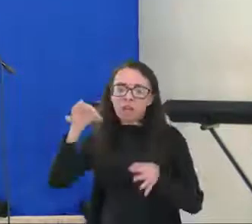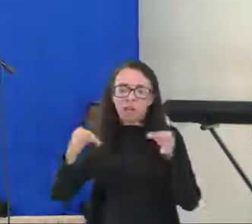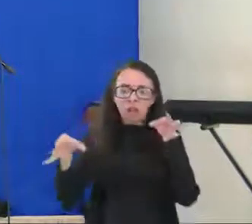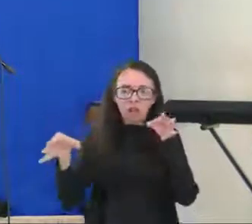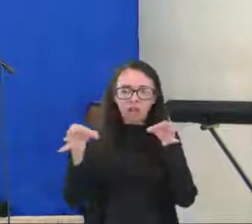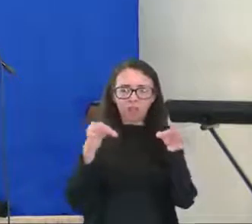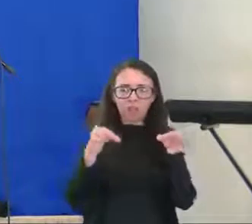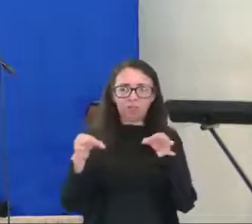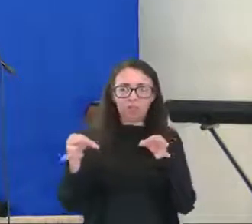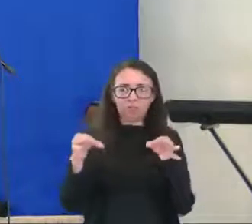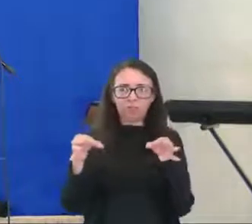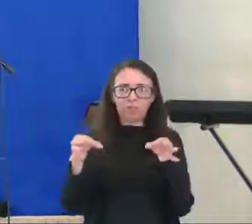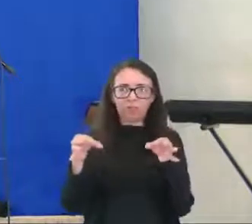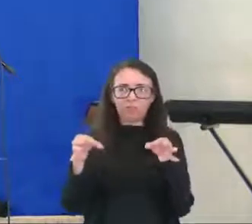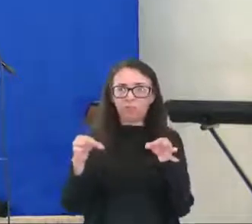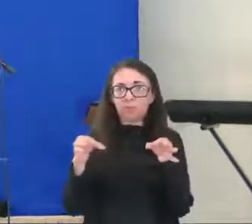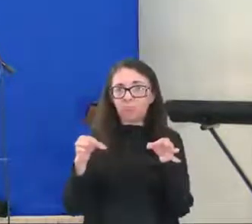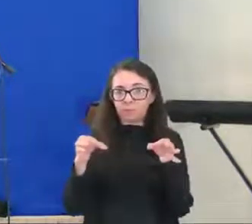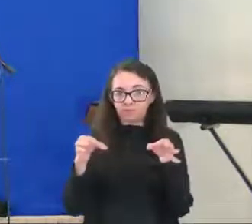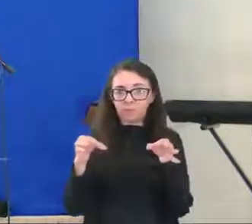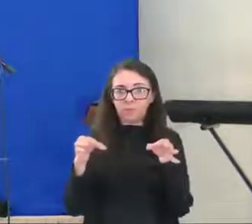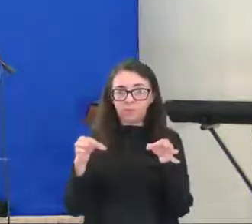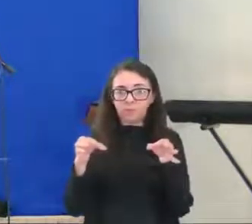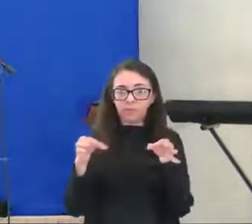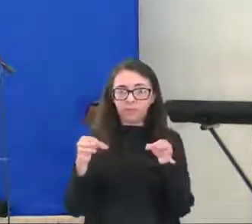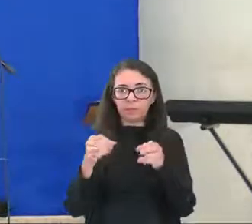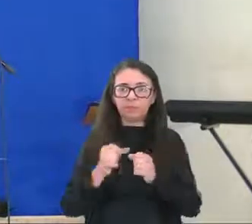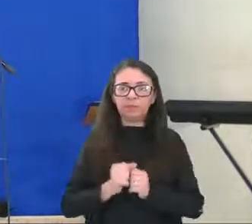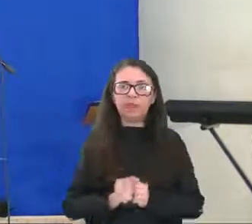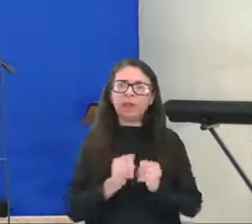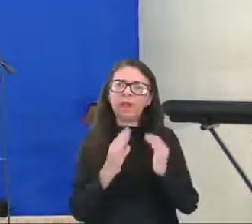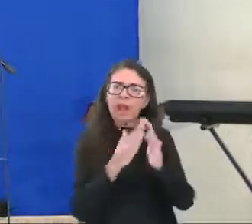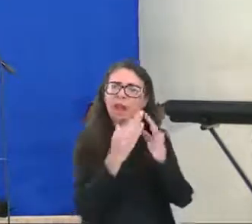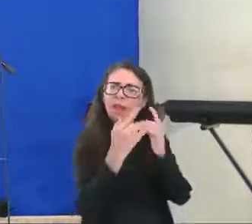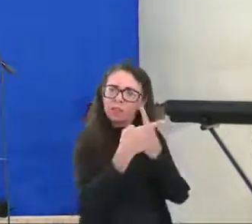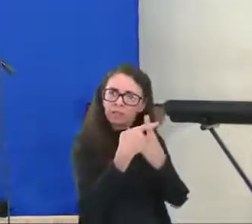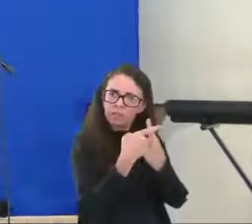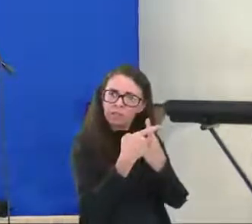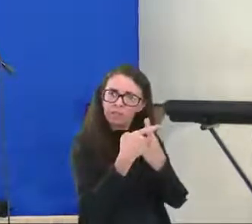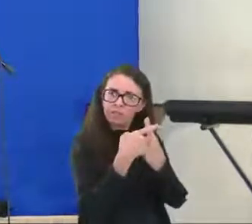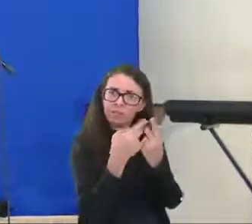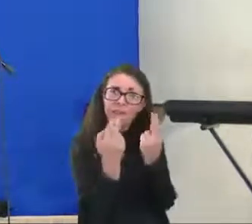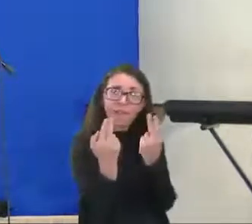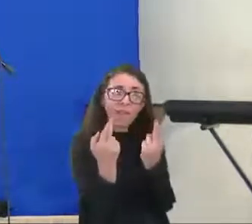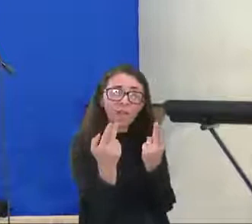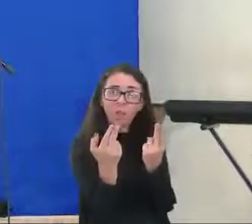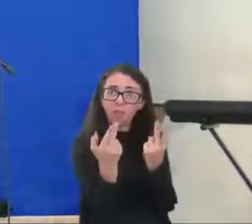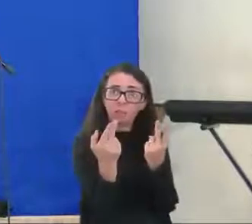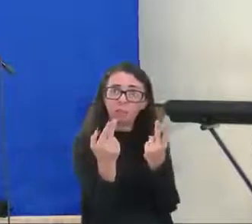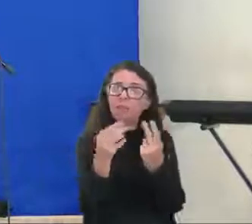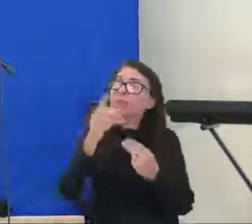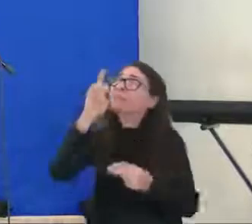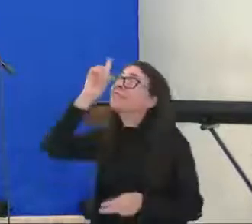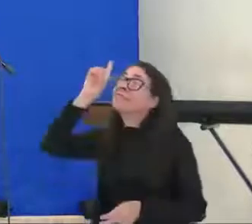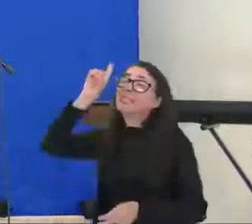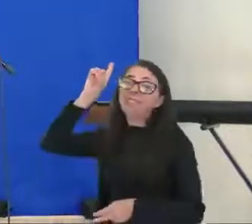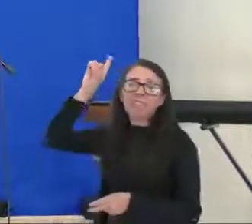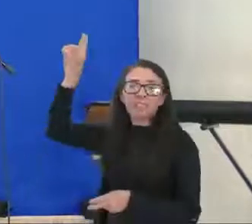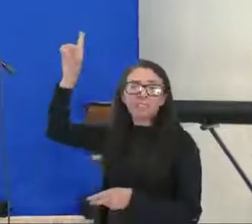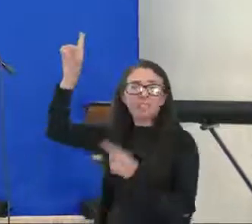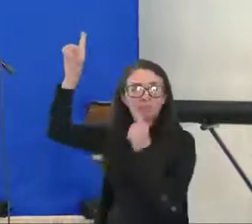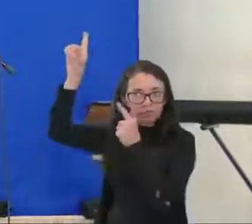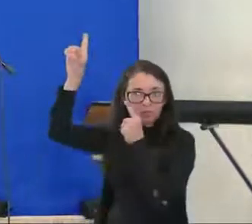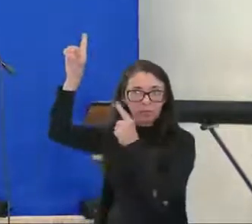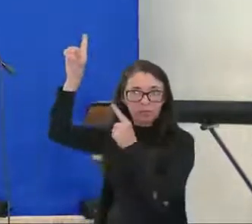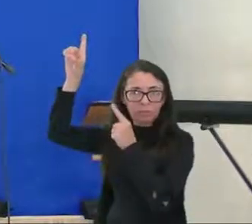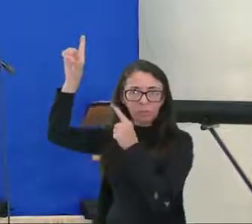Geralmente aqui pode ser usada a figura do pastor como líder da igreja local, né? Mas não necessariamente, mas o Espírito